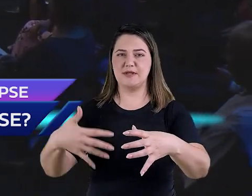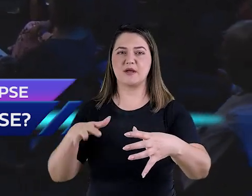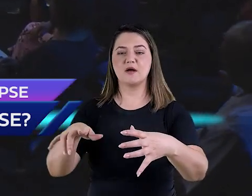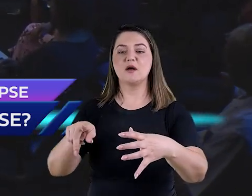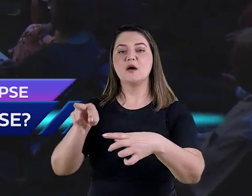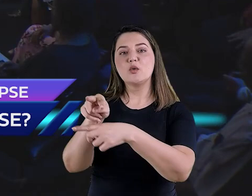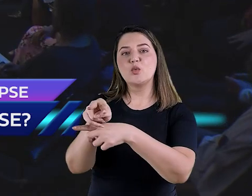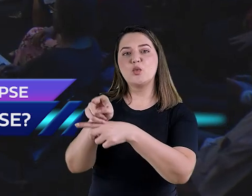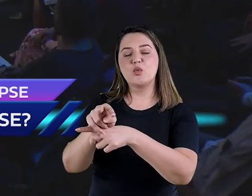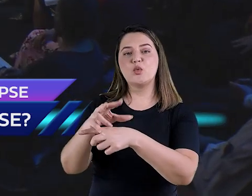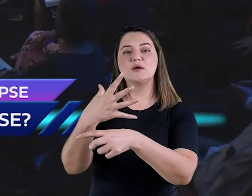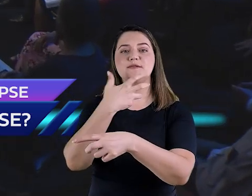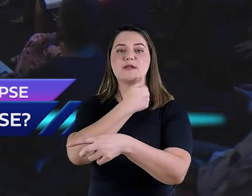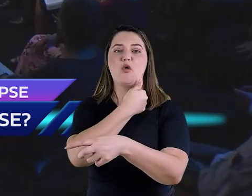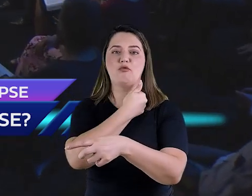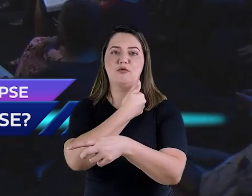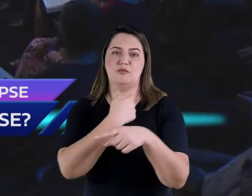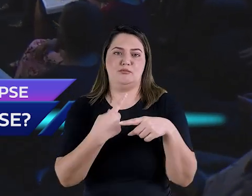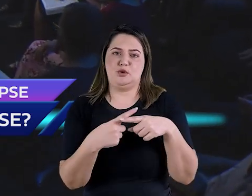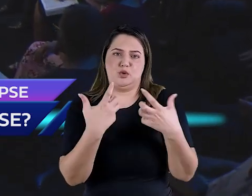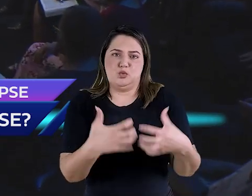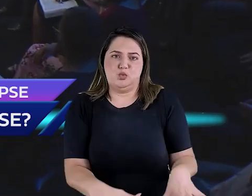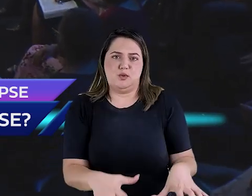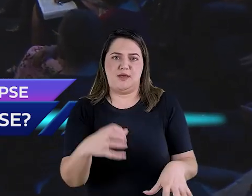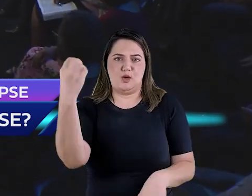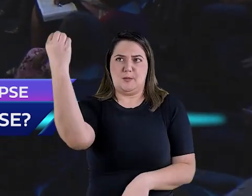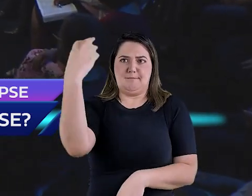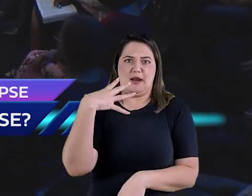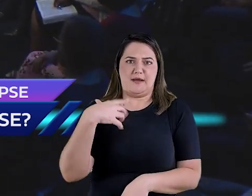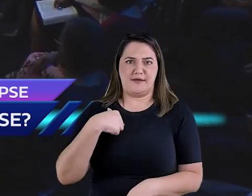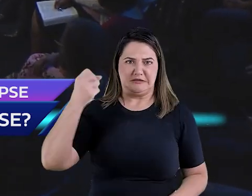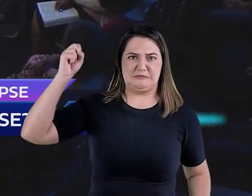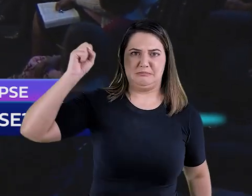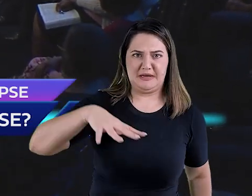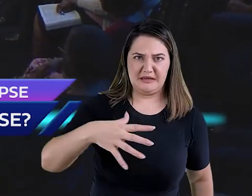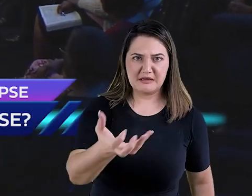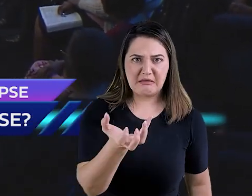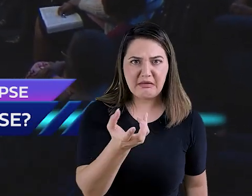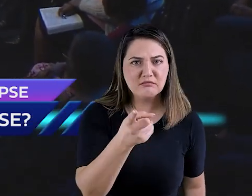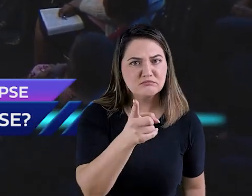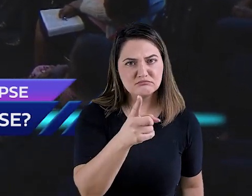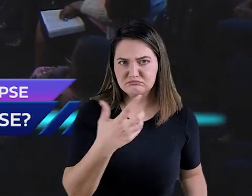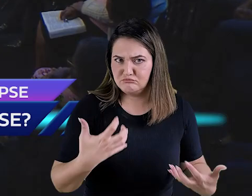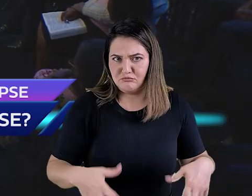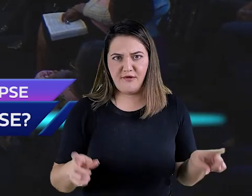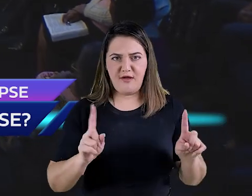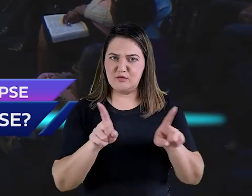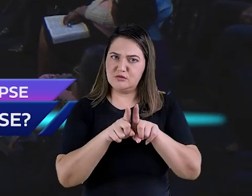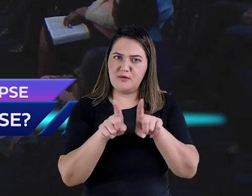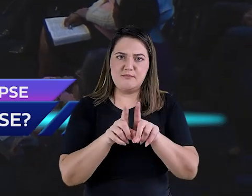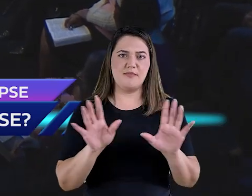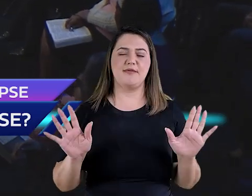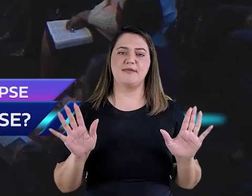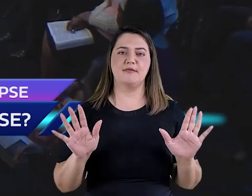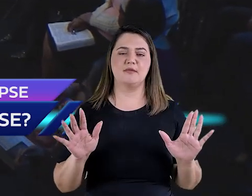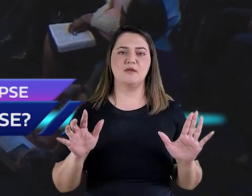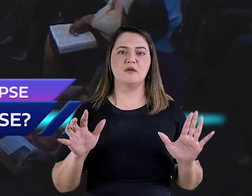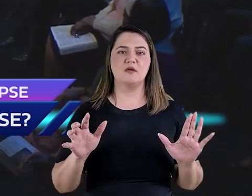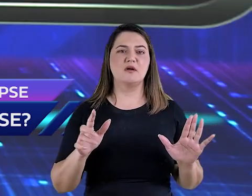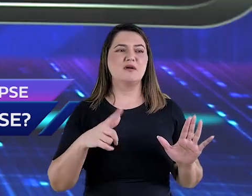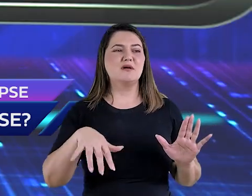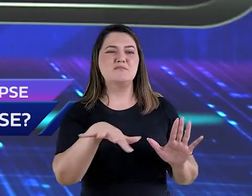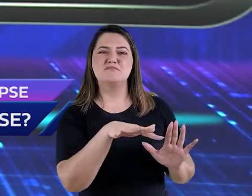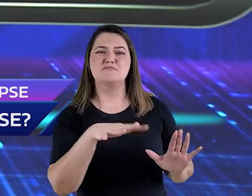pragas. Porque olhando para isso, o nosso desejo é, obviamente, eu não quero sofrer nenhuma dessas pragas. Eu aqui não quero